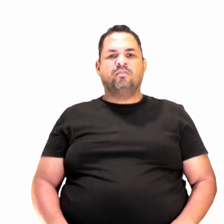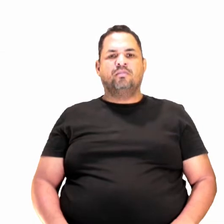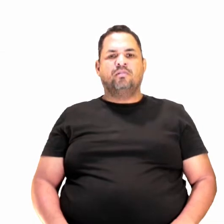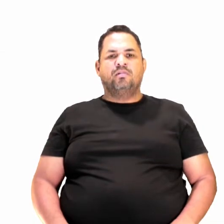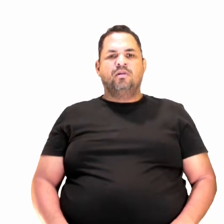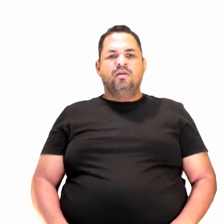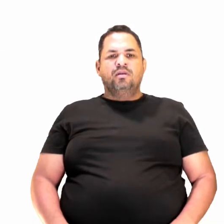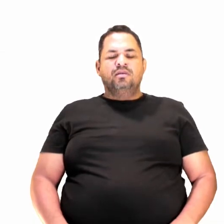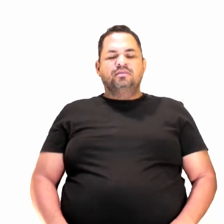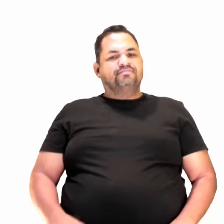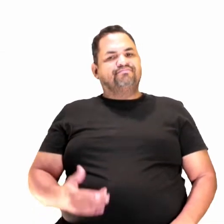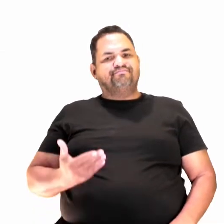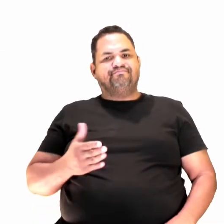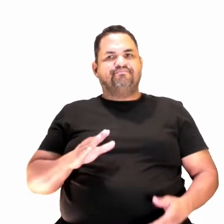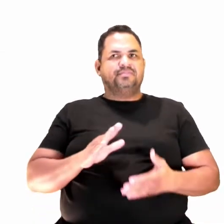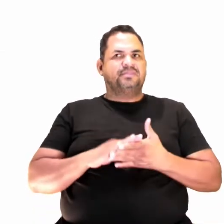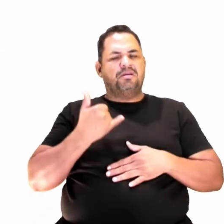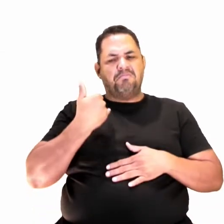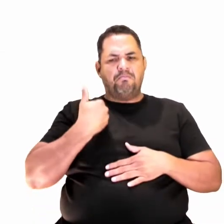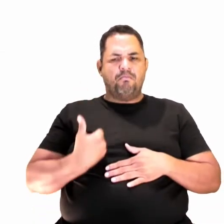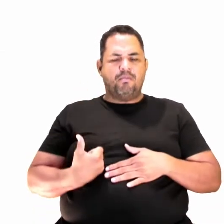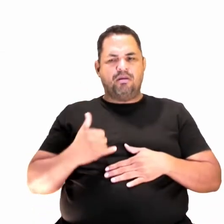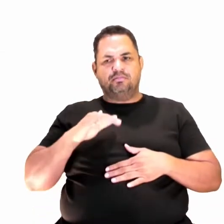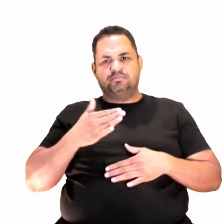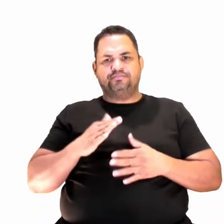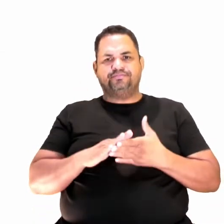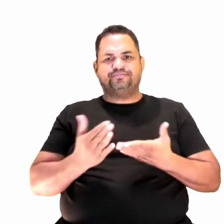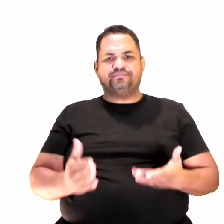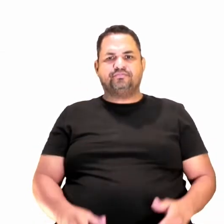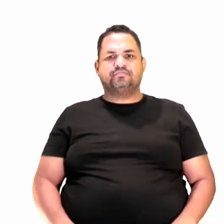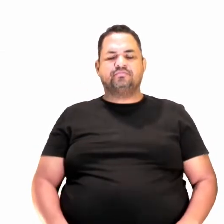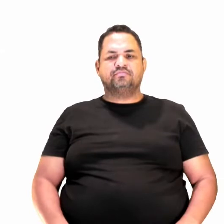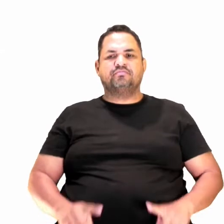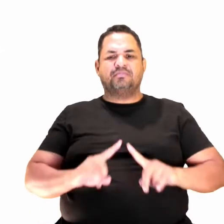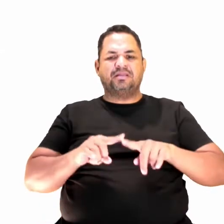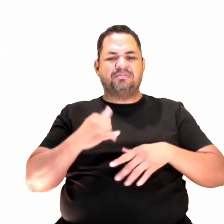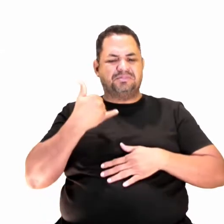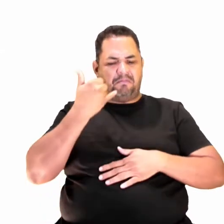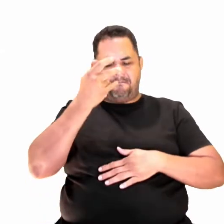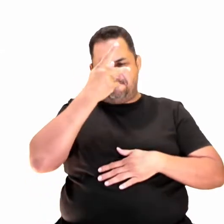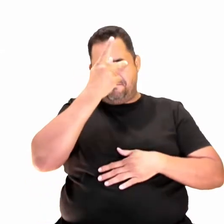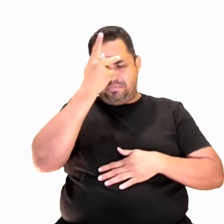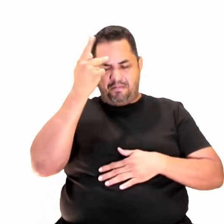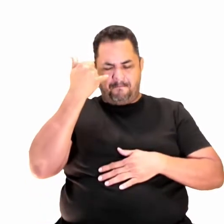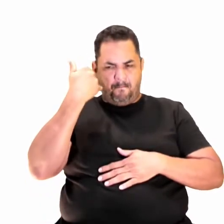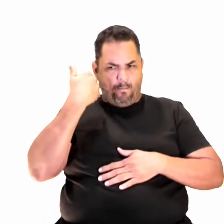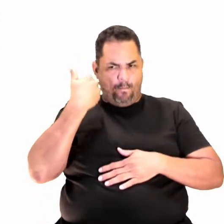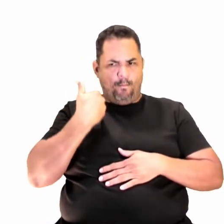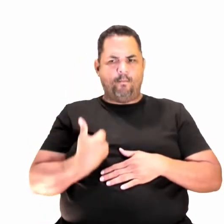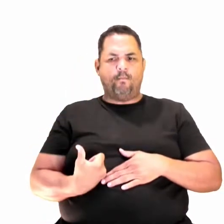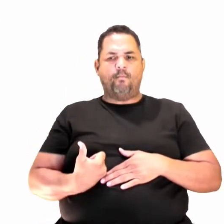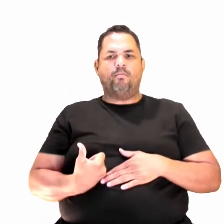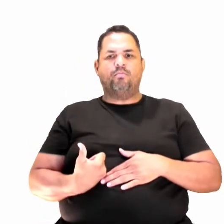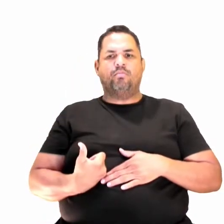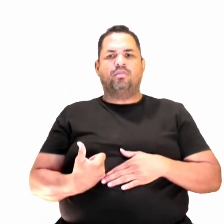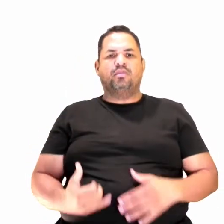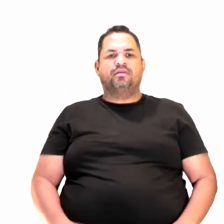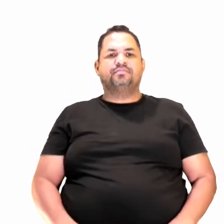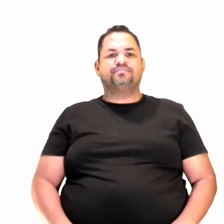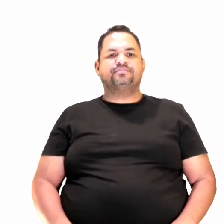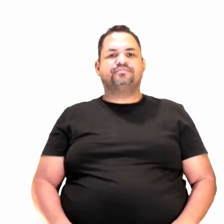100%. Mas entendo que slim, slender é magro, mas não tanto quanto thin. Enfim.